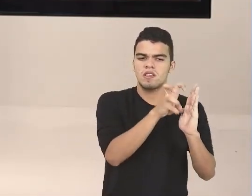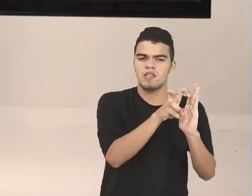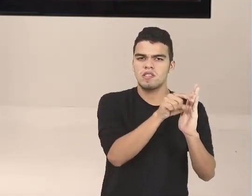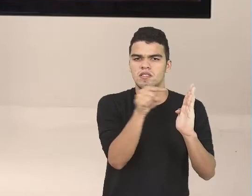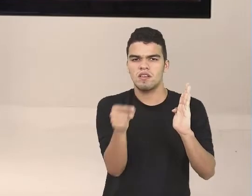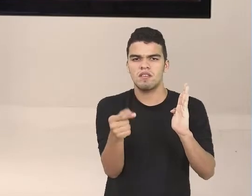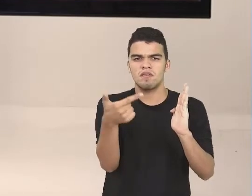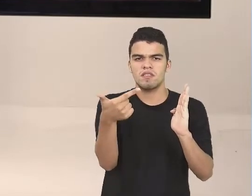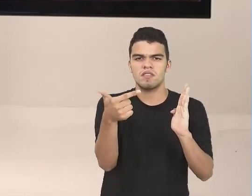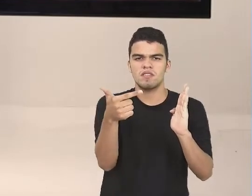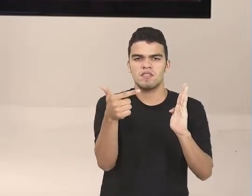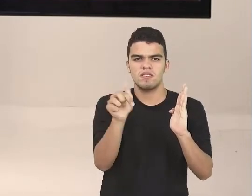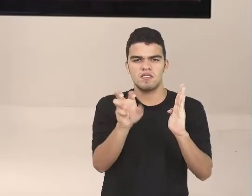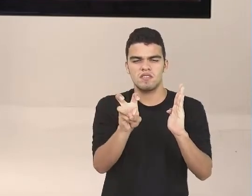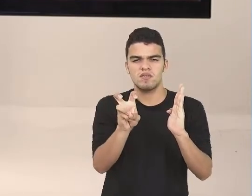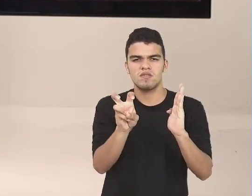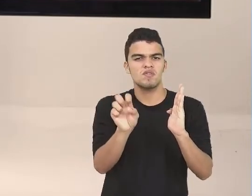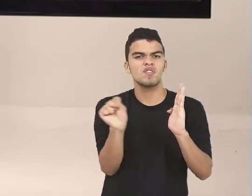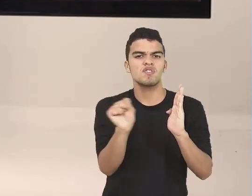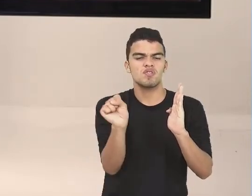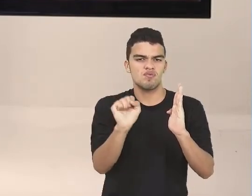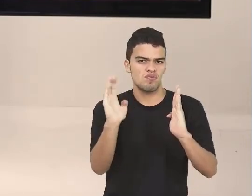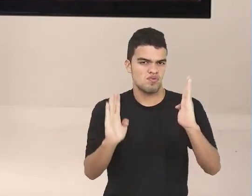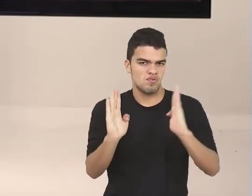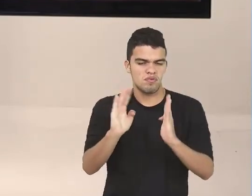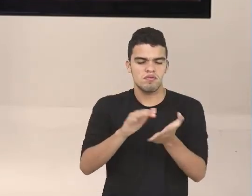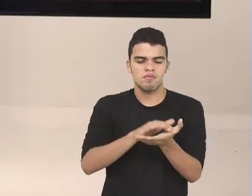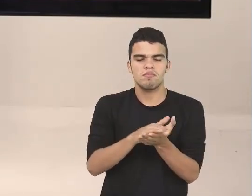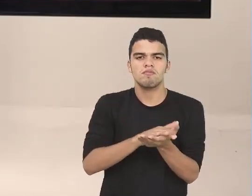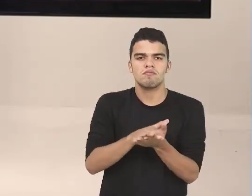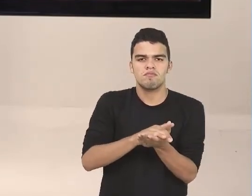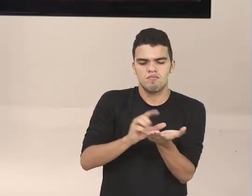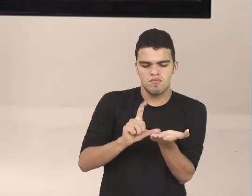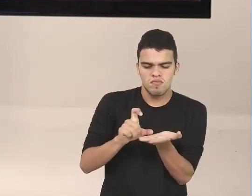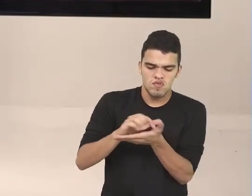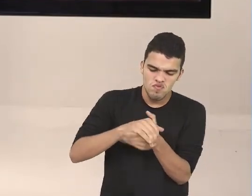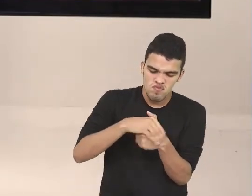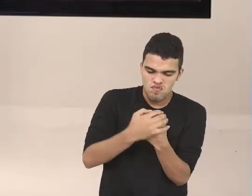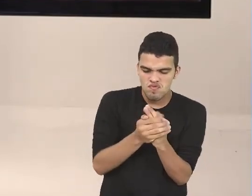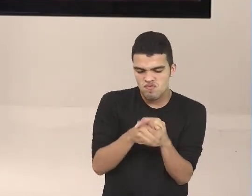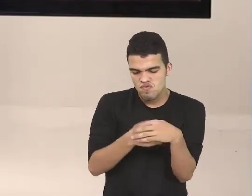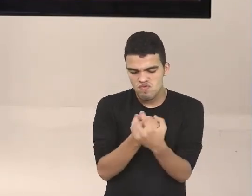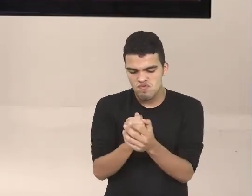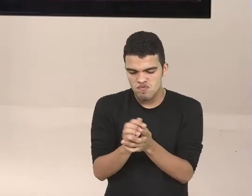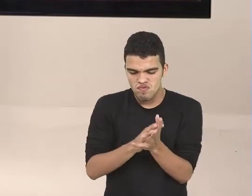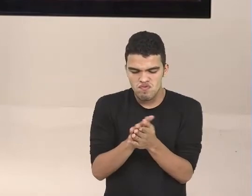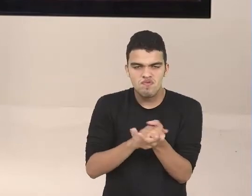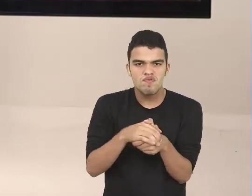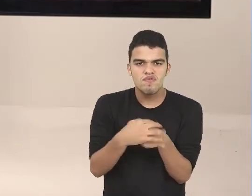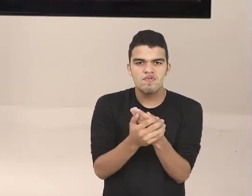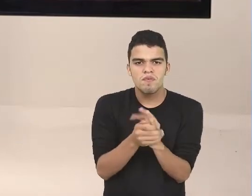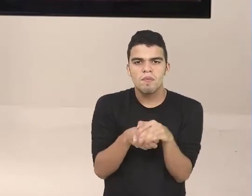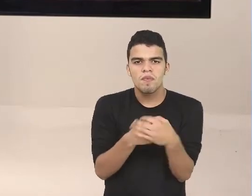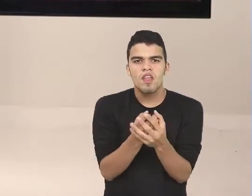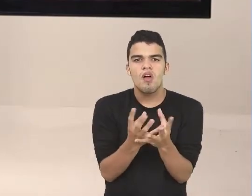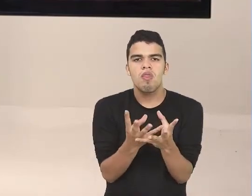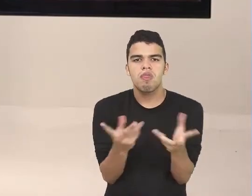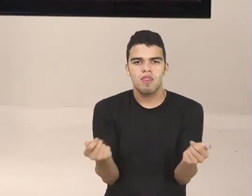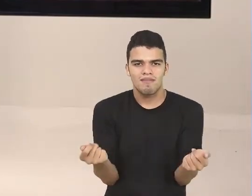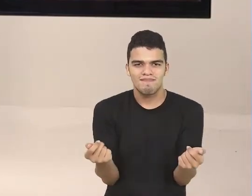Isso é tempo suficiente para que o vírus seja eliminado da sua mão. Nós também podemos colocar